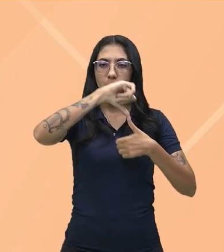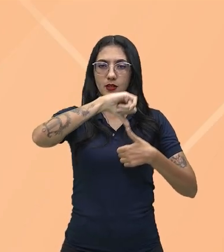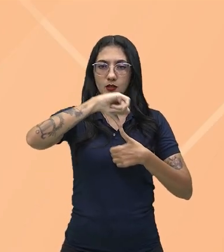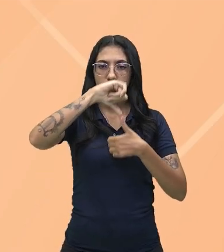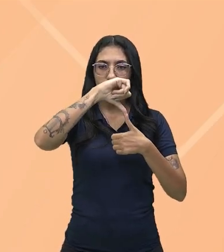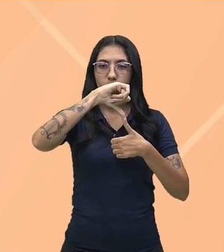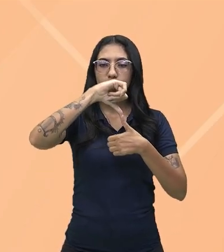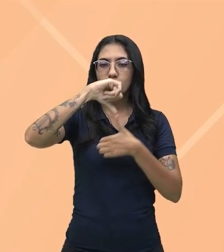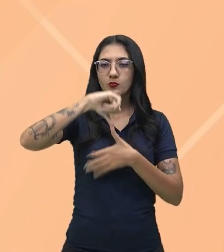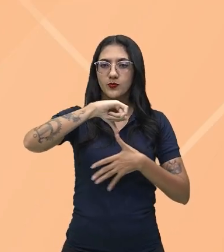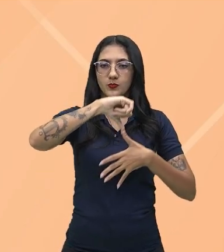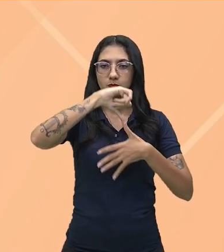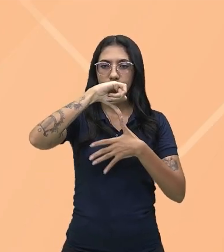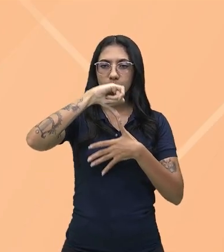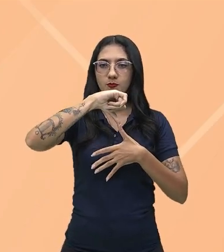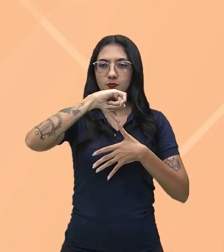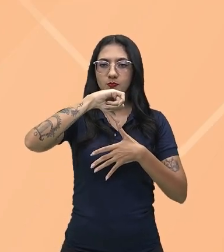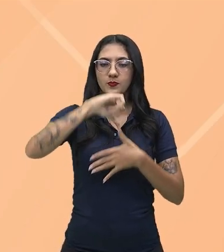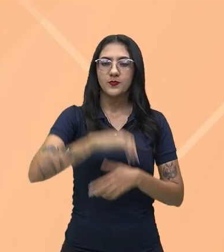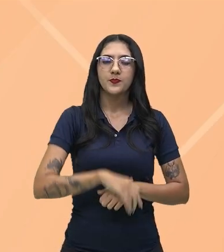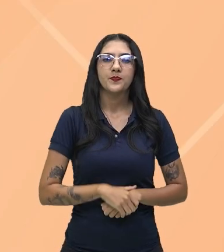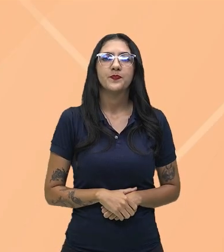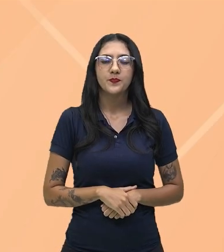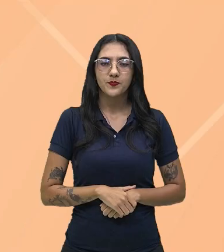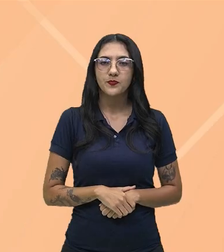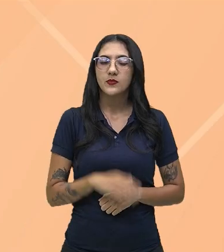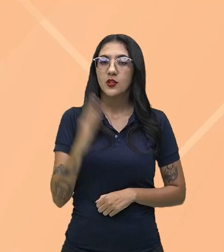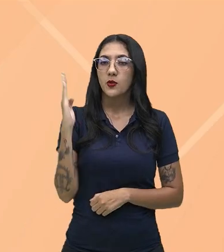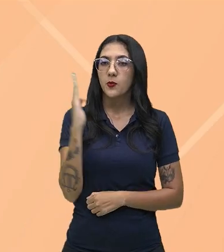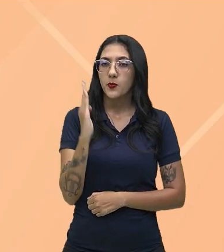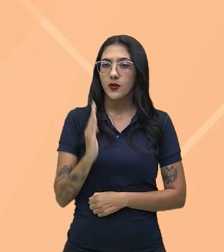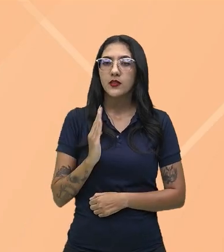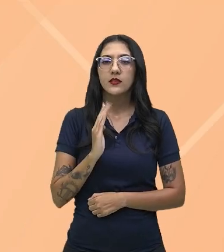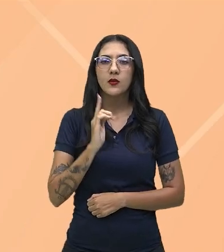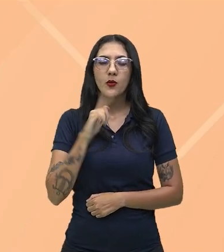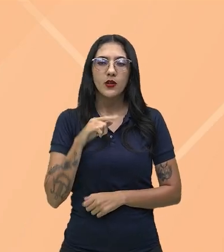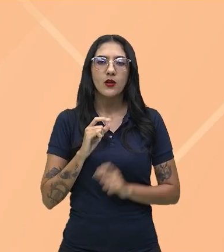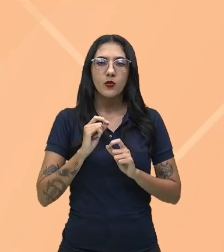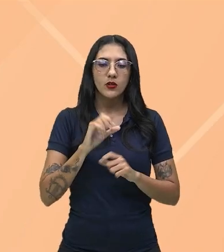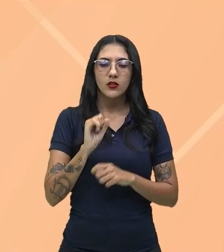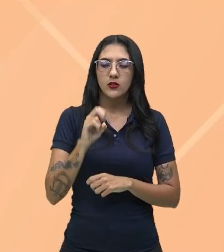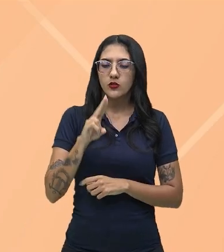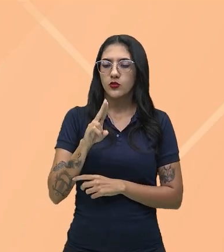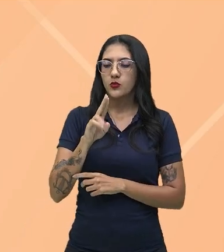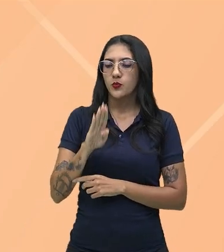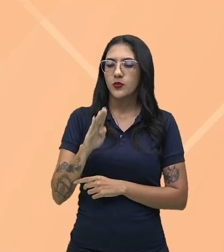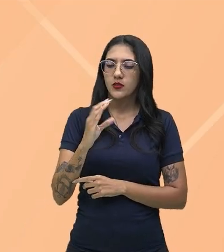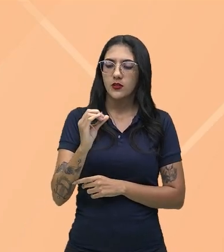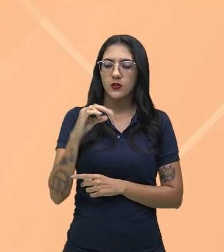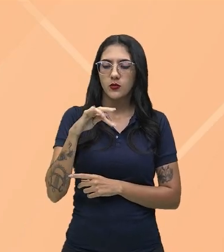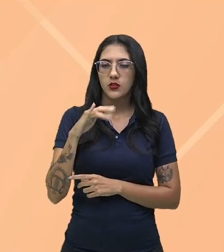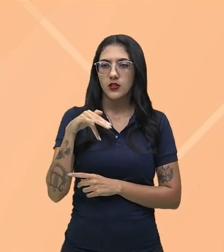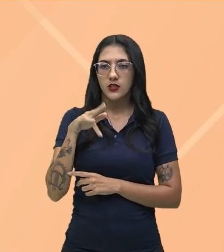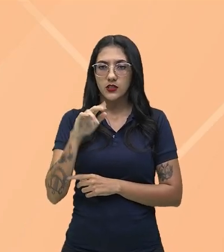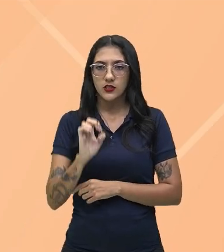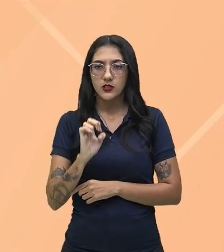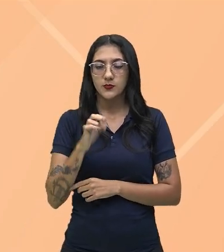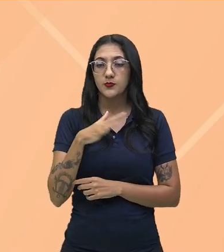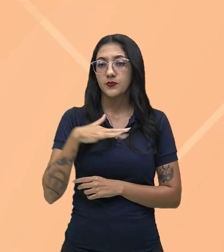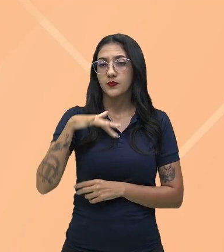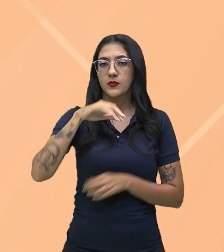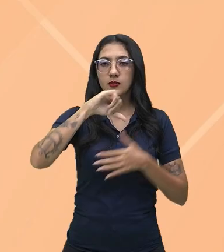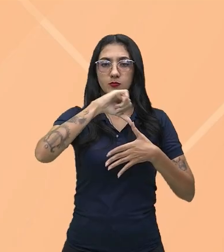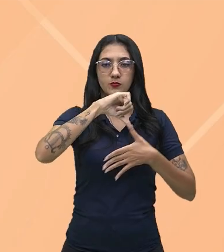e América do Sul. O Brasil, ele é um subcontinente que faz parte aí da América do